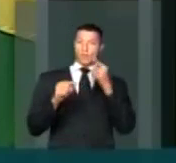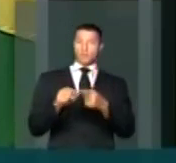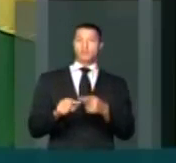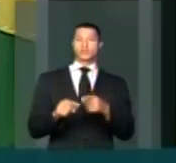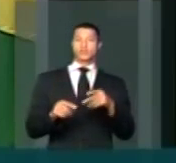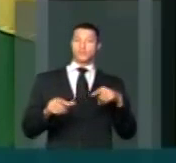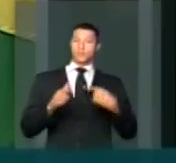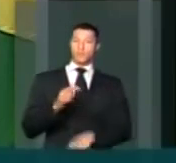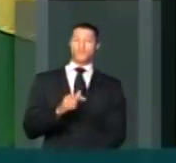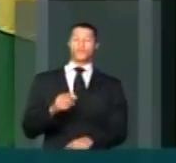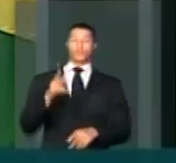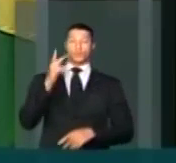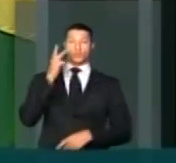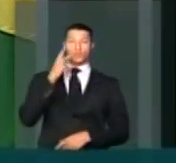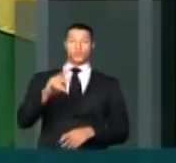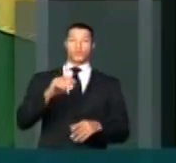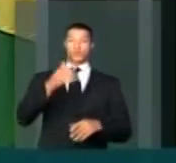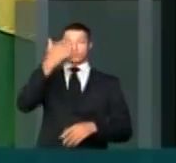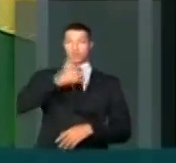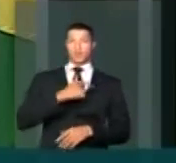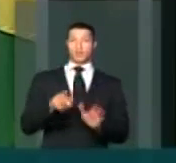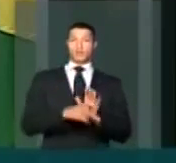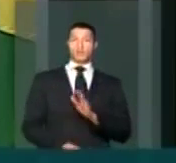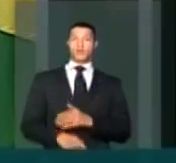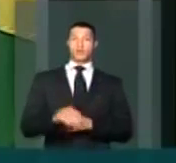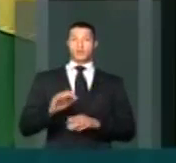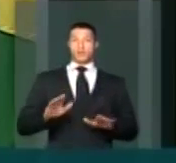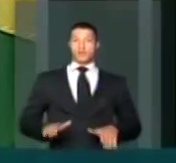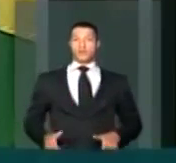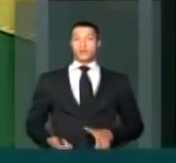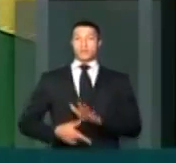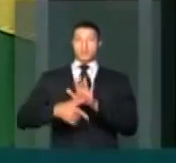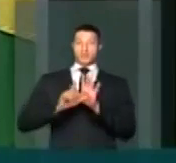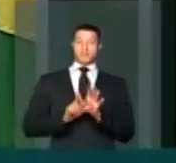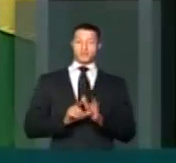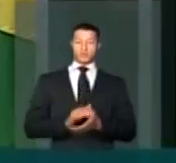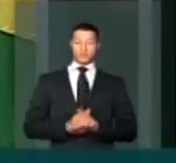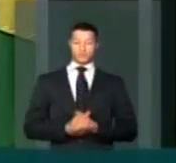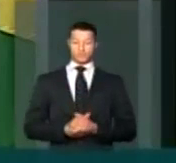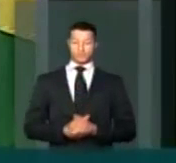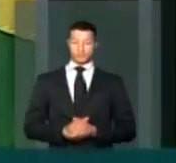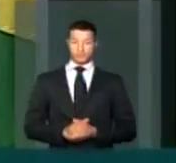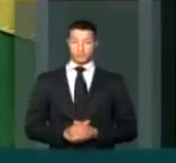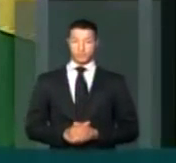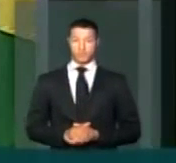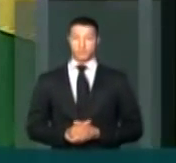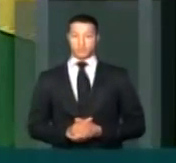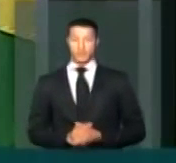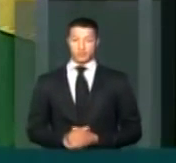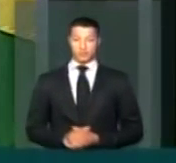objetivo aprofundamento do seu caráter emancipatório. Porém, a